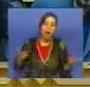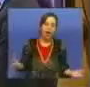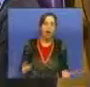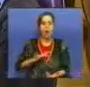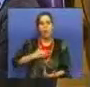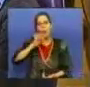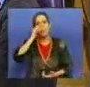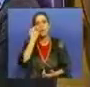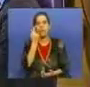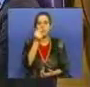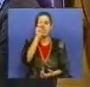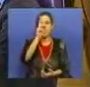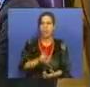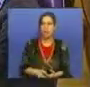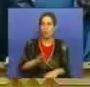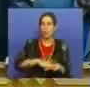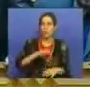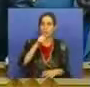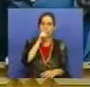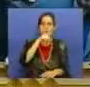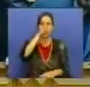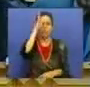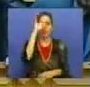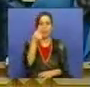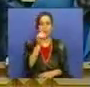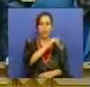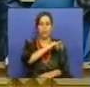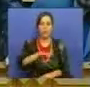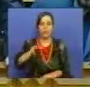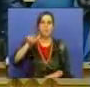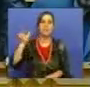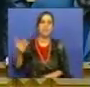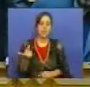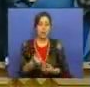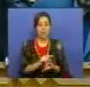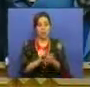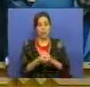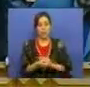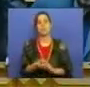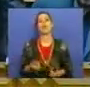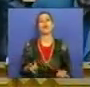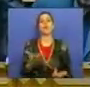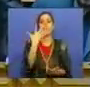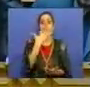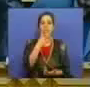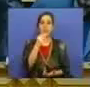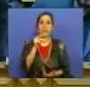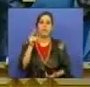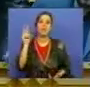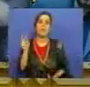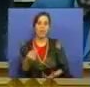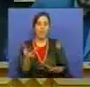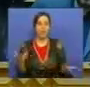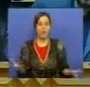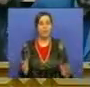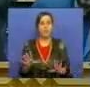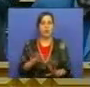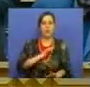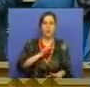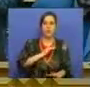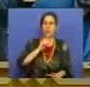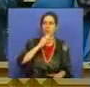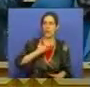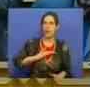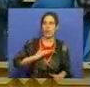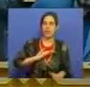um déficit tarifário porque se o frango custasse 200 euros em vez de custar 5 ou 10 euros, então o senhor fica a